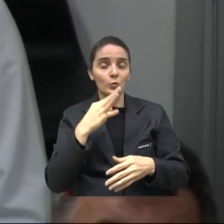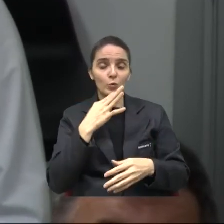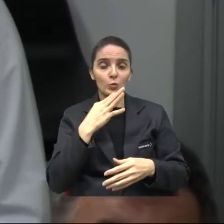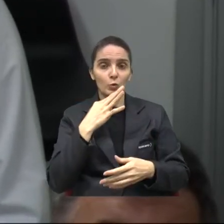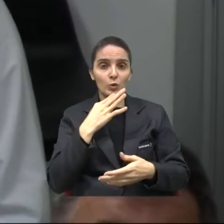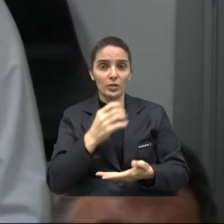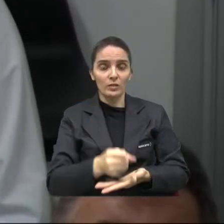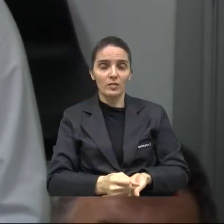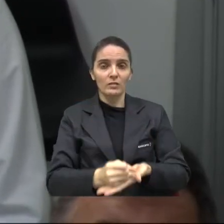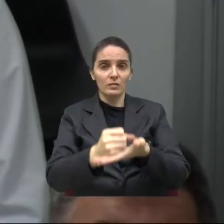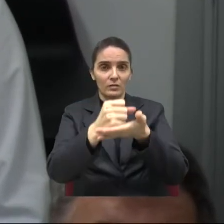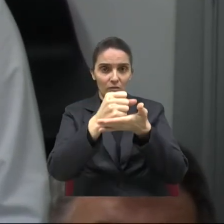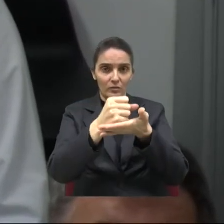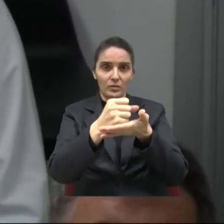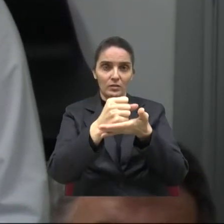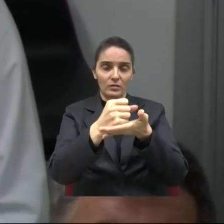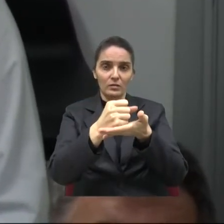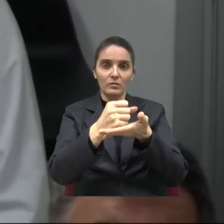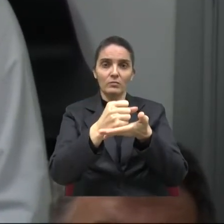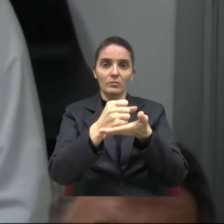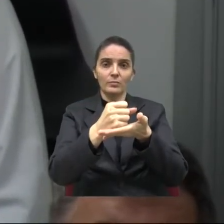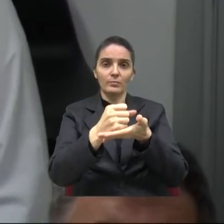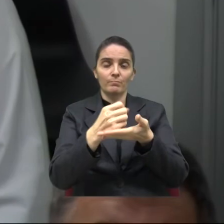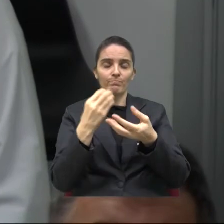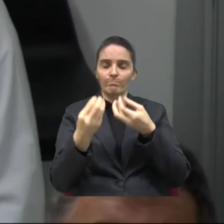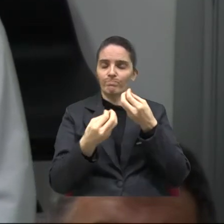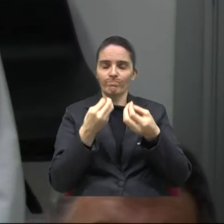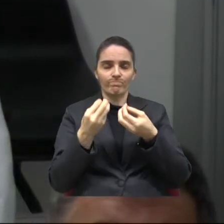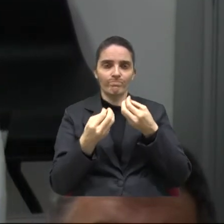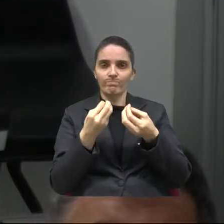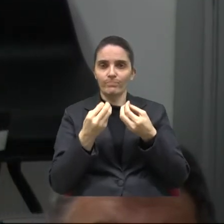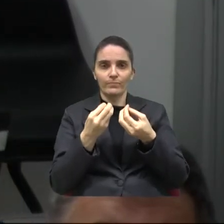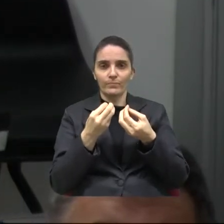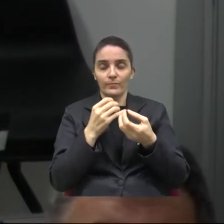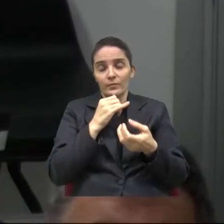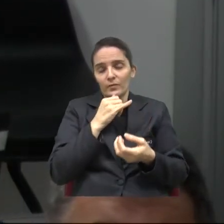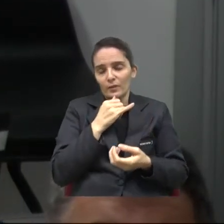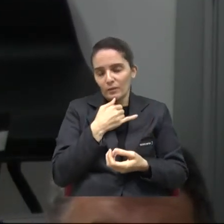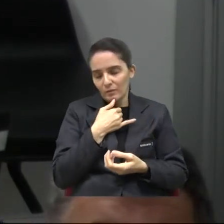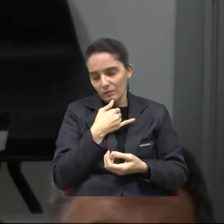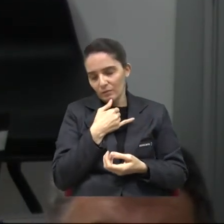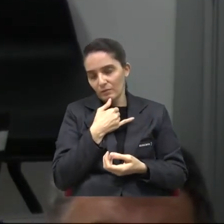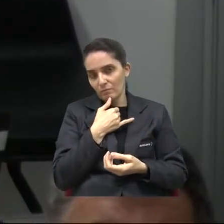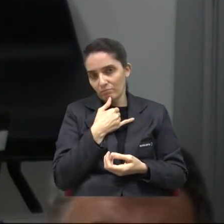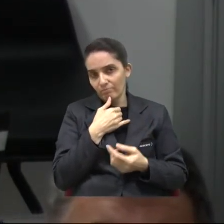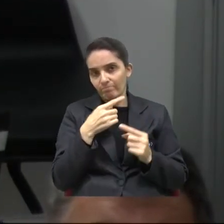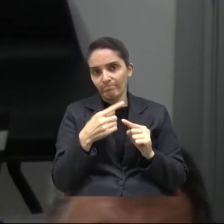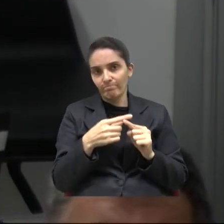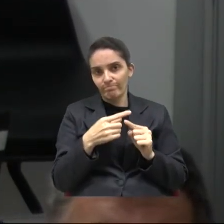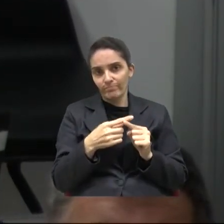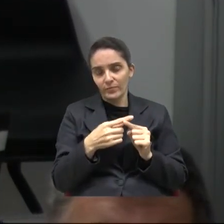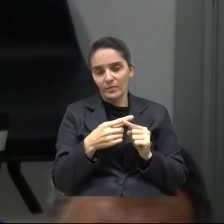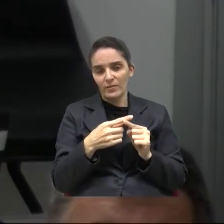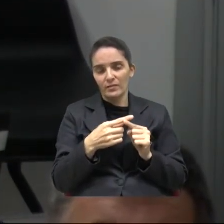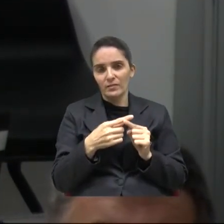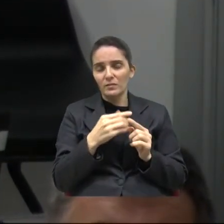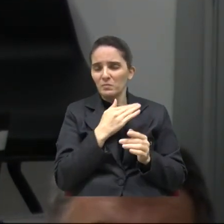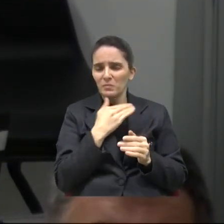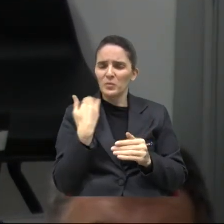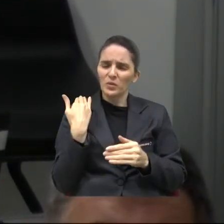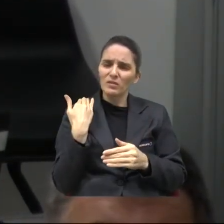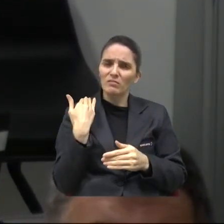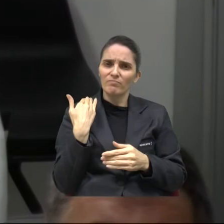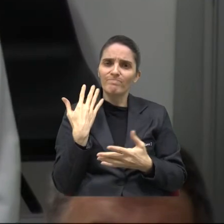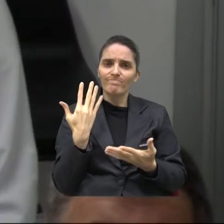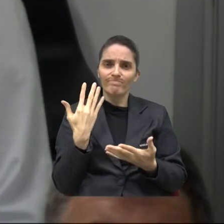Newton, não tem como a gente não ficar triste por conta do momento de separação.